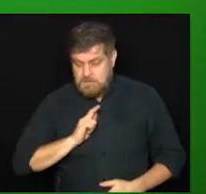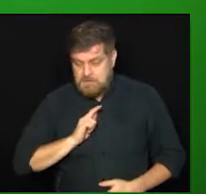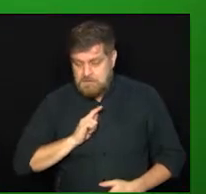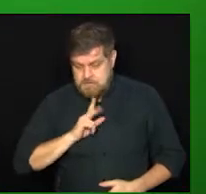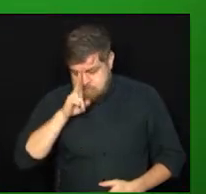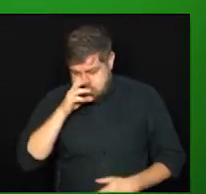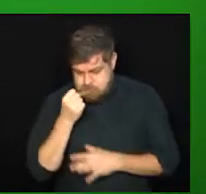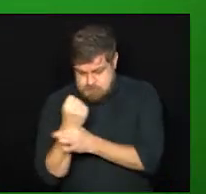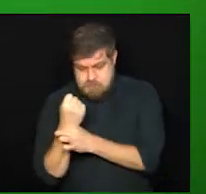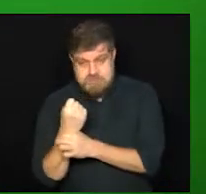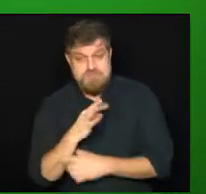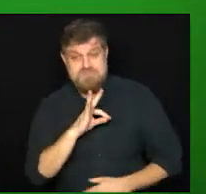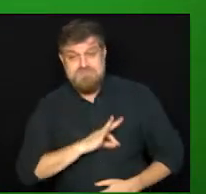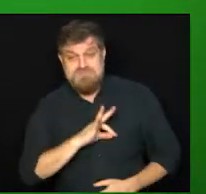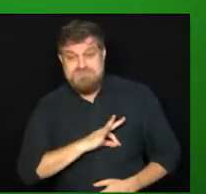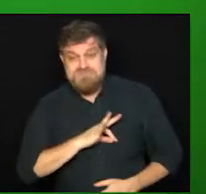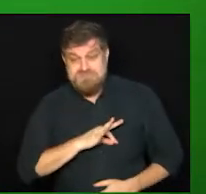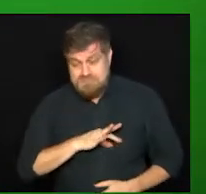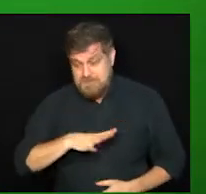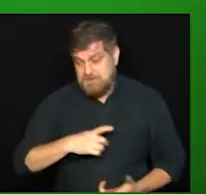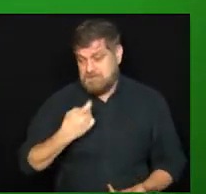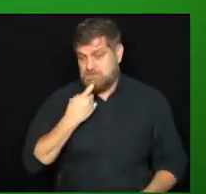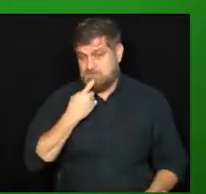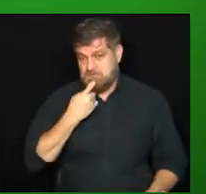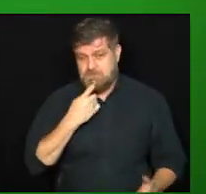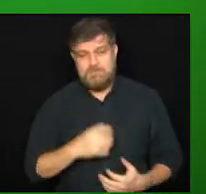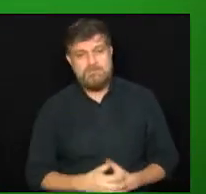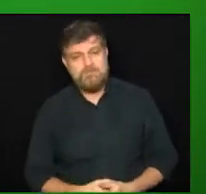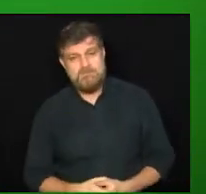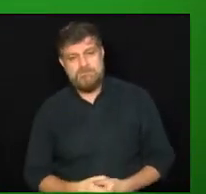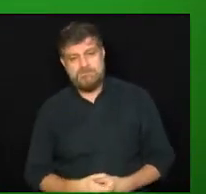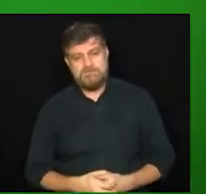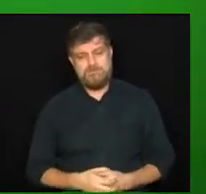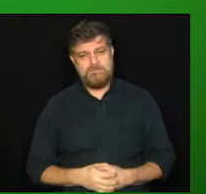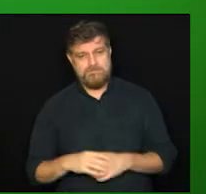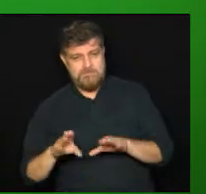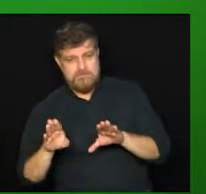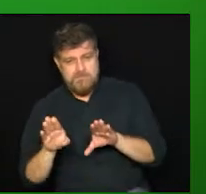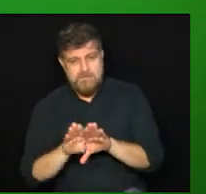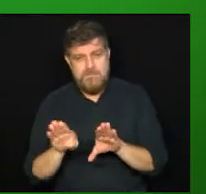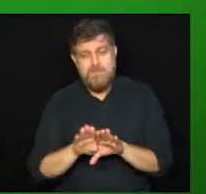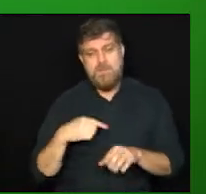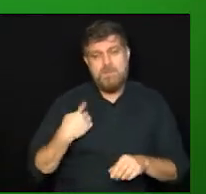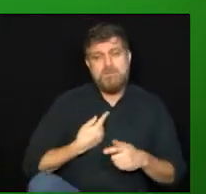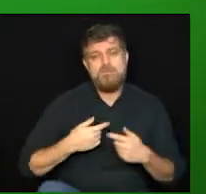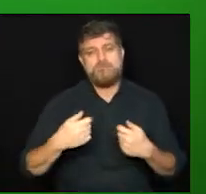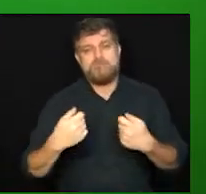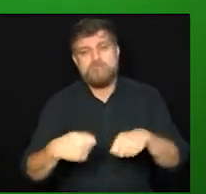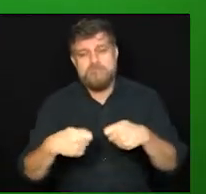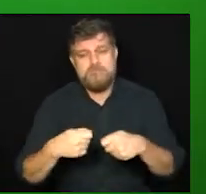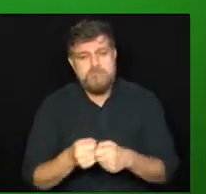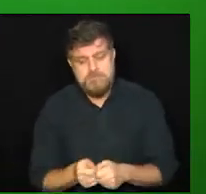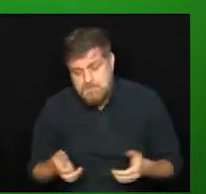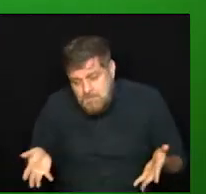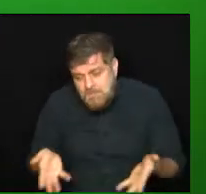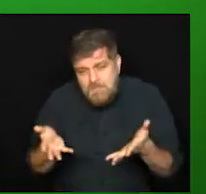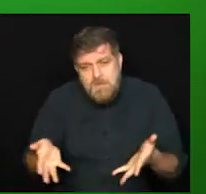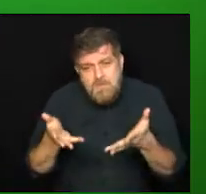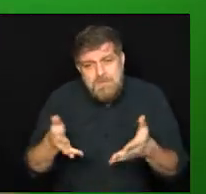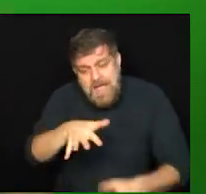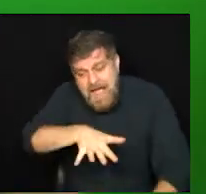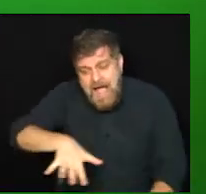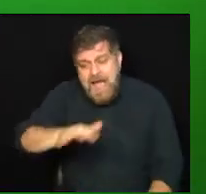em benefício a Campinas. Precisamos também promover os atrativos